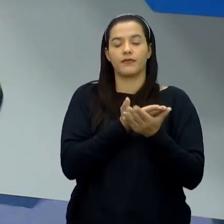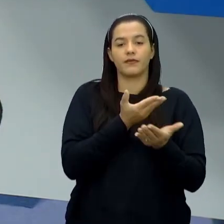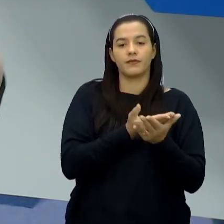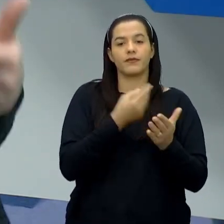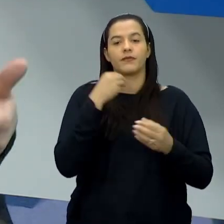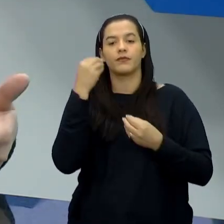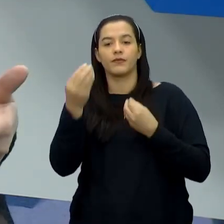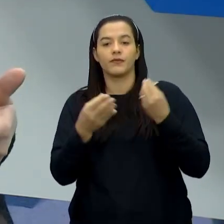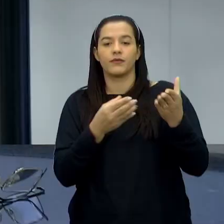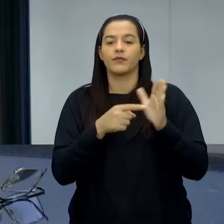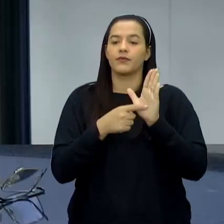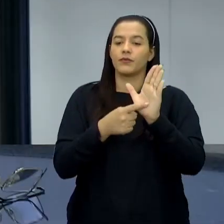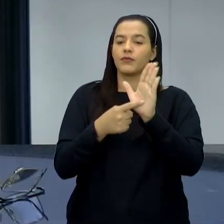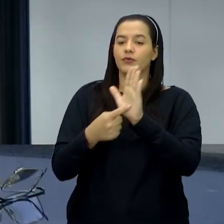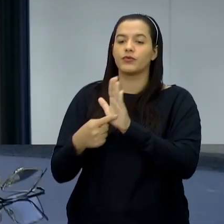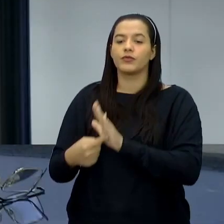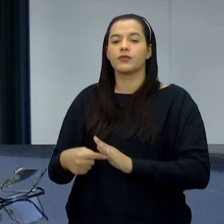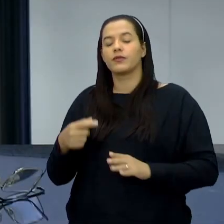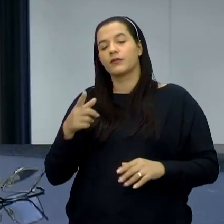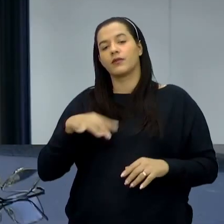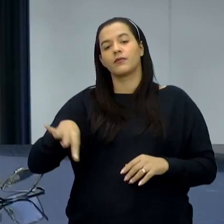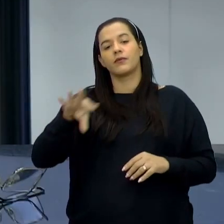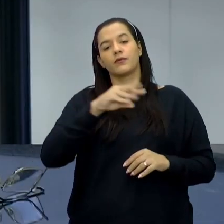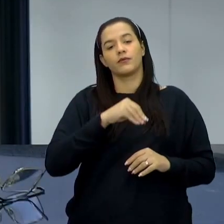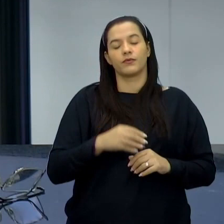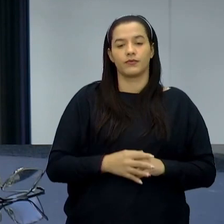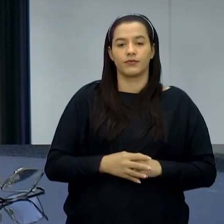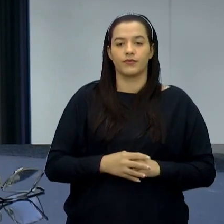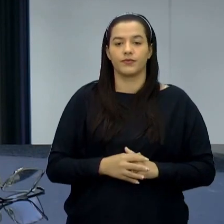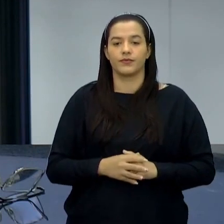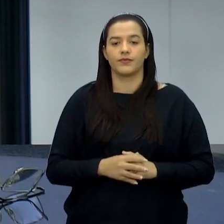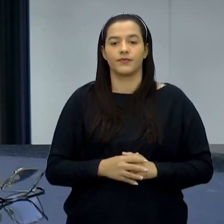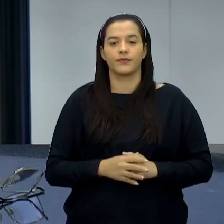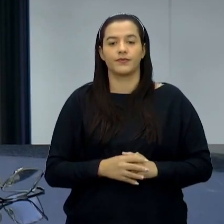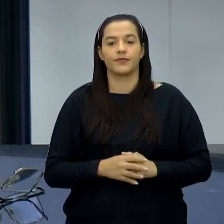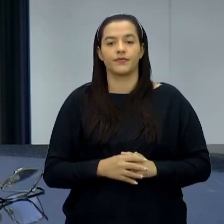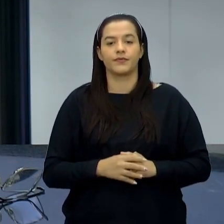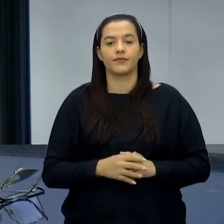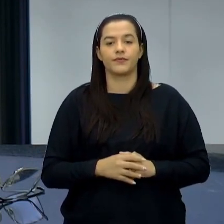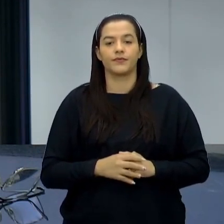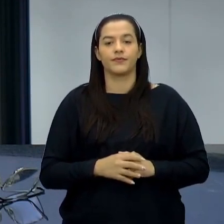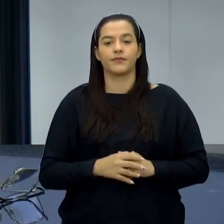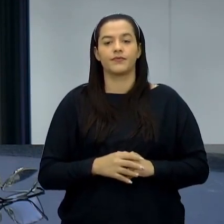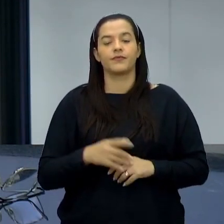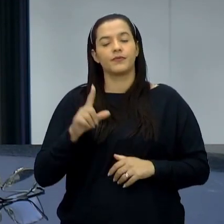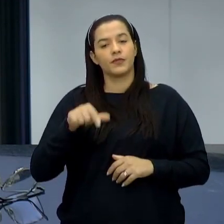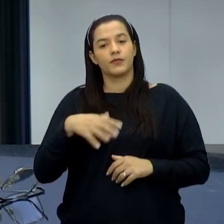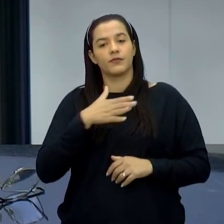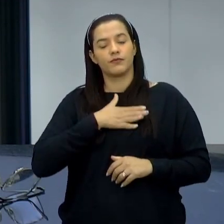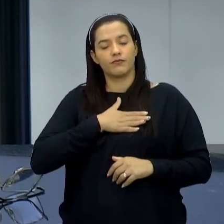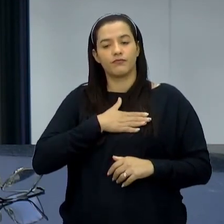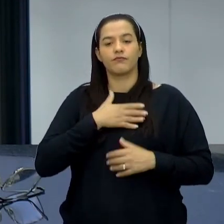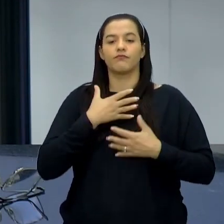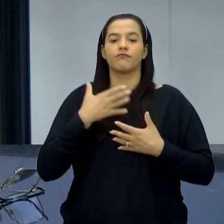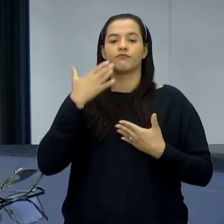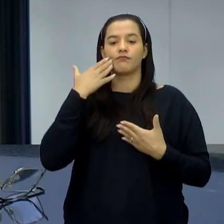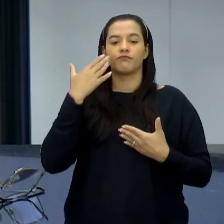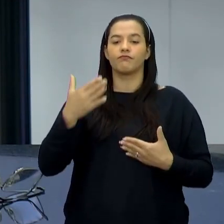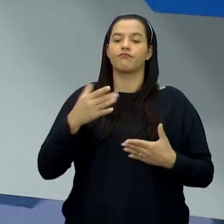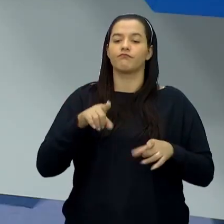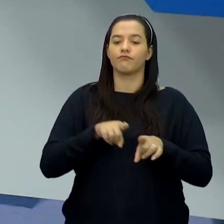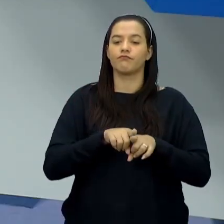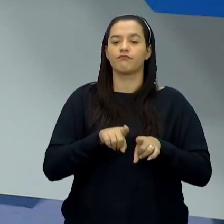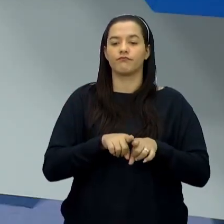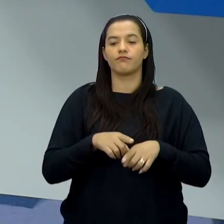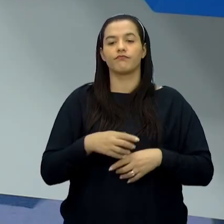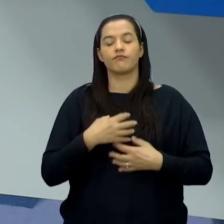para o pai, para a mãe, para os amigos. É verdade. Né? E isso é gratificante para nós, né?